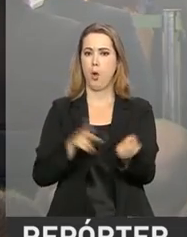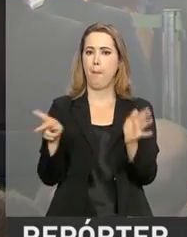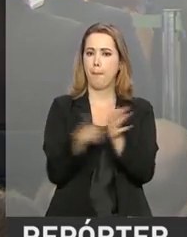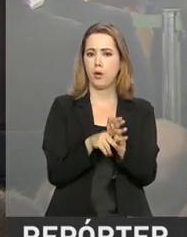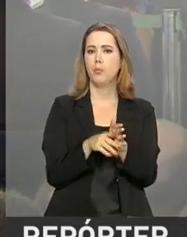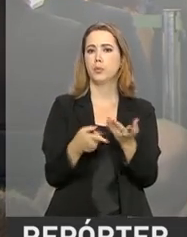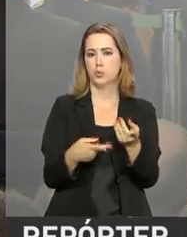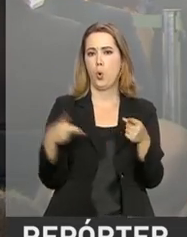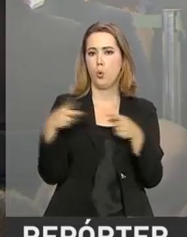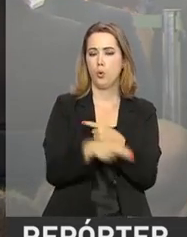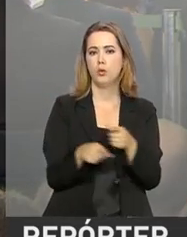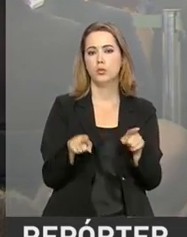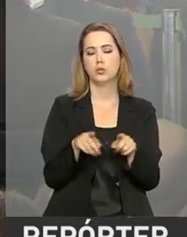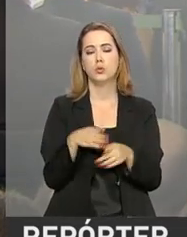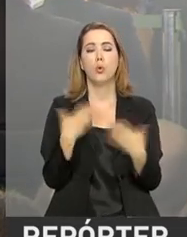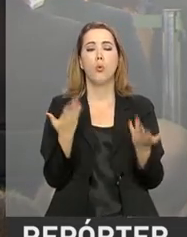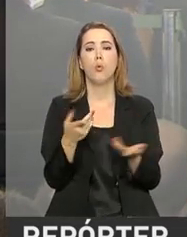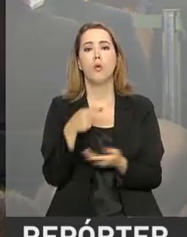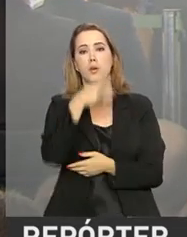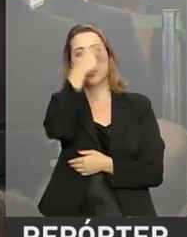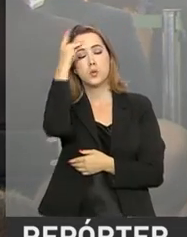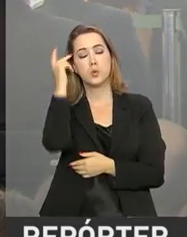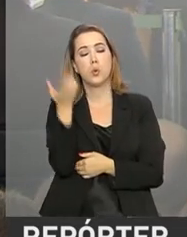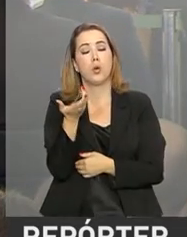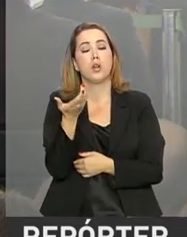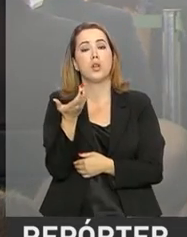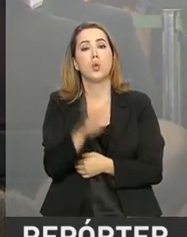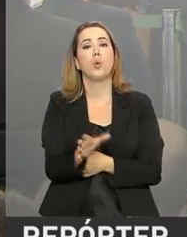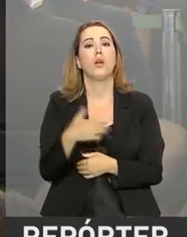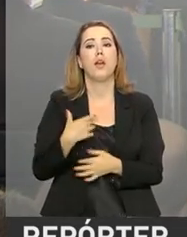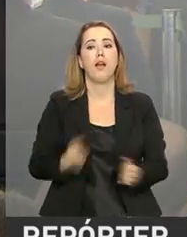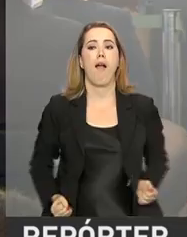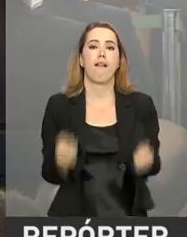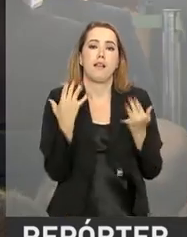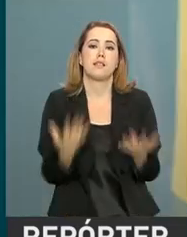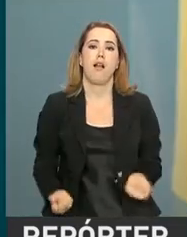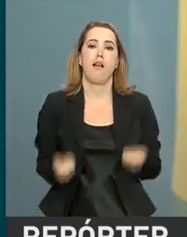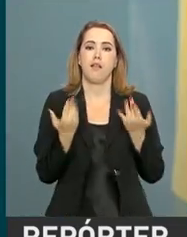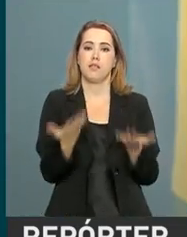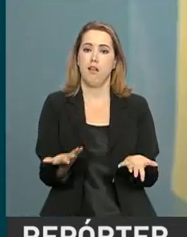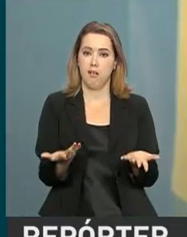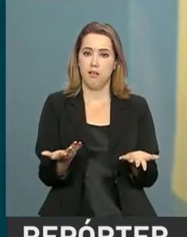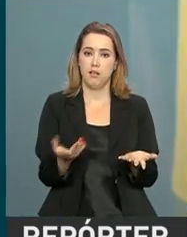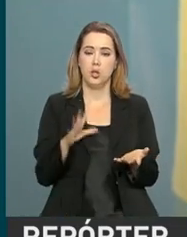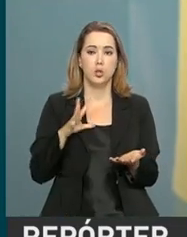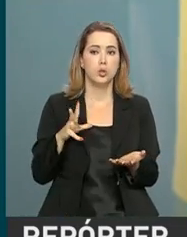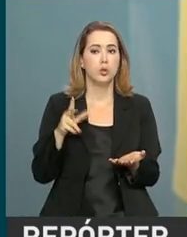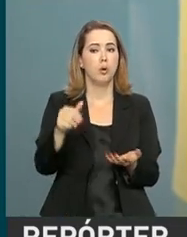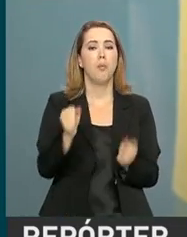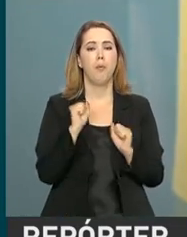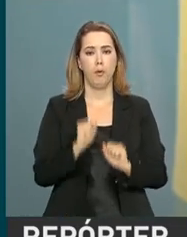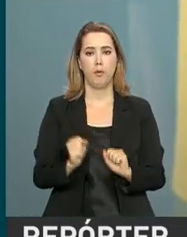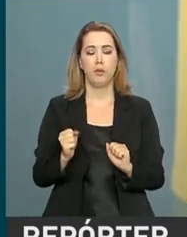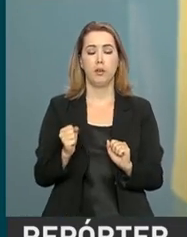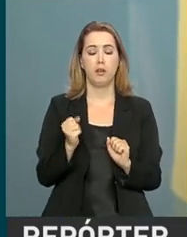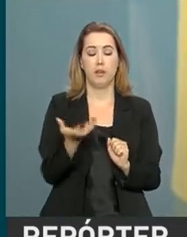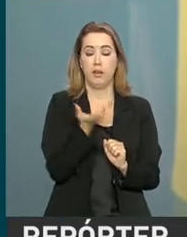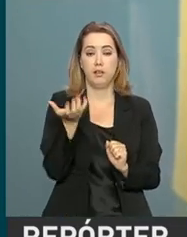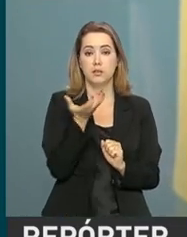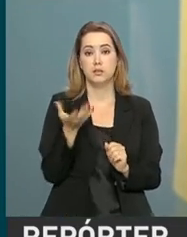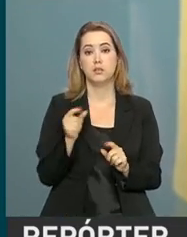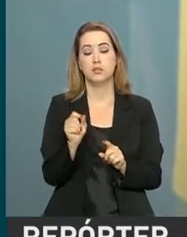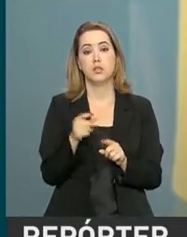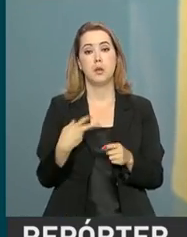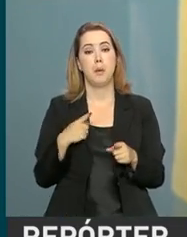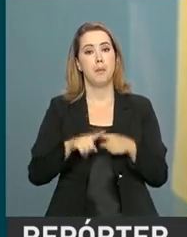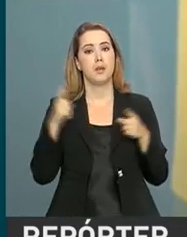que não quer gastar o máximo possível? Porque gastar o máximo possível pode gerar popularidade e restringir